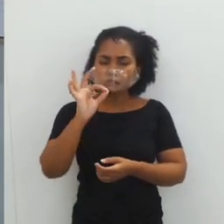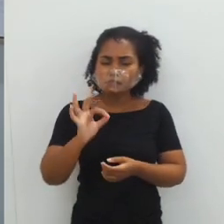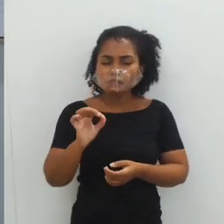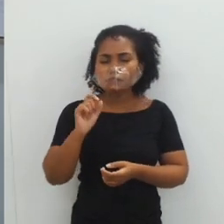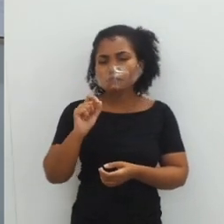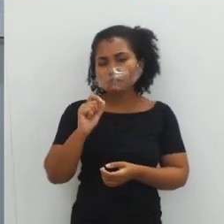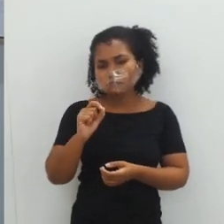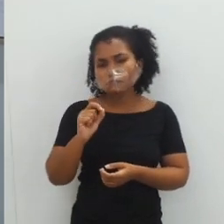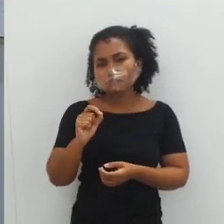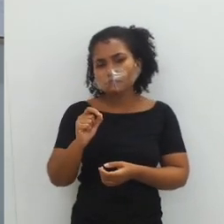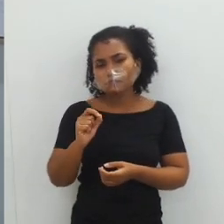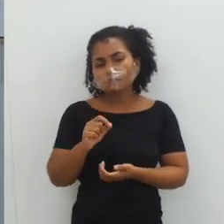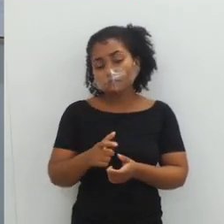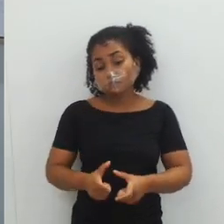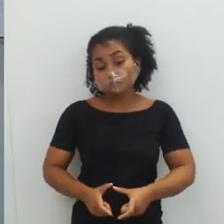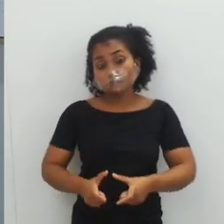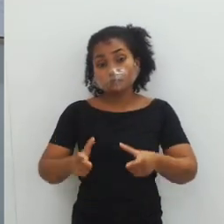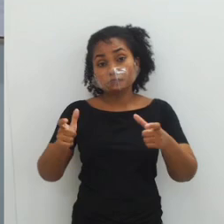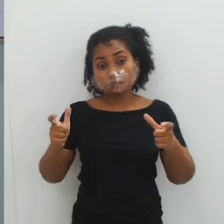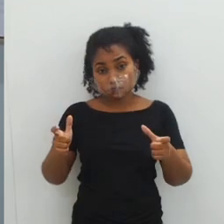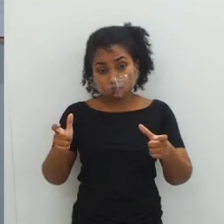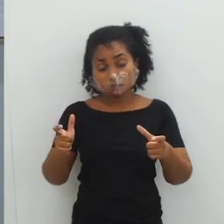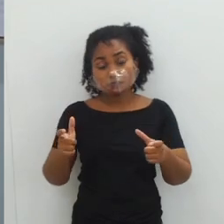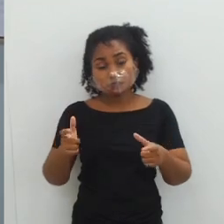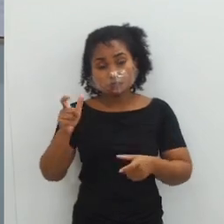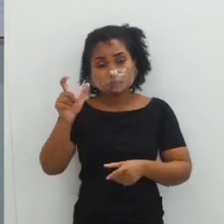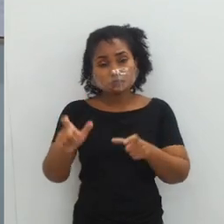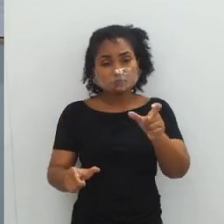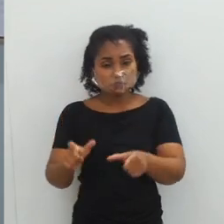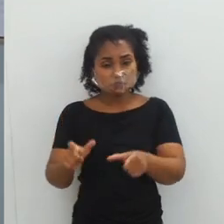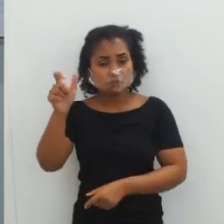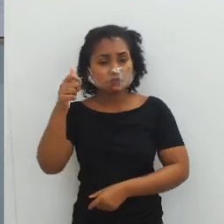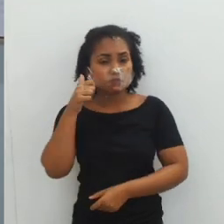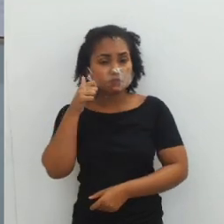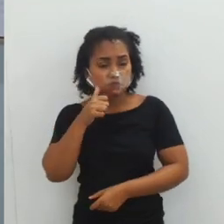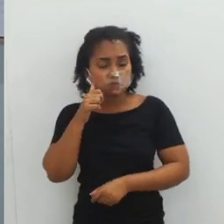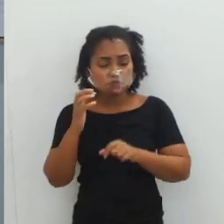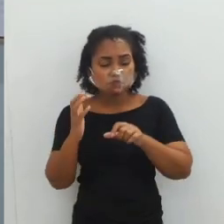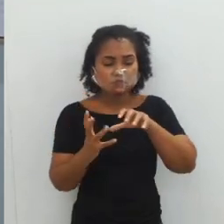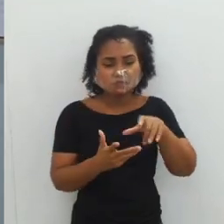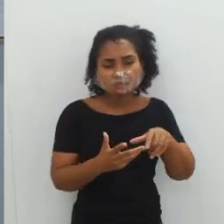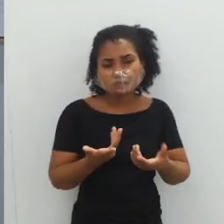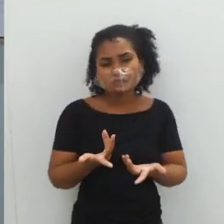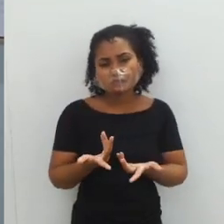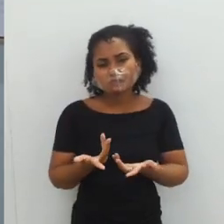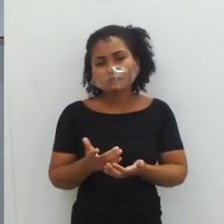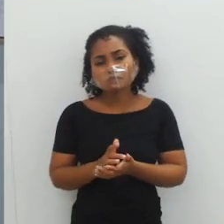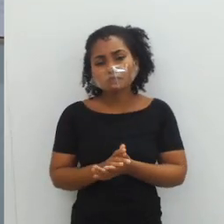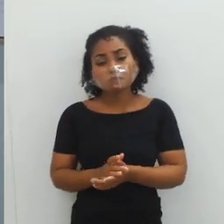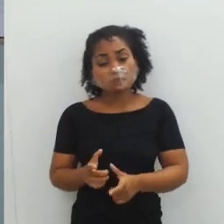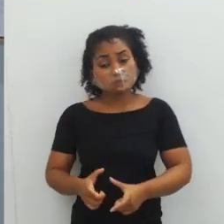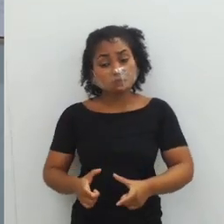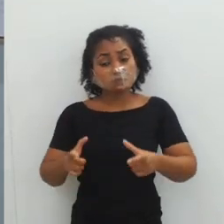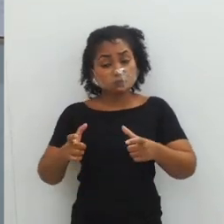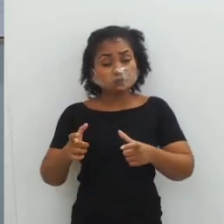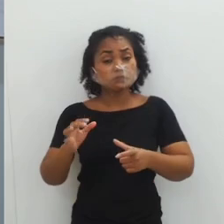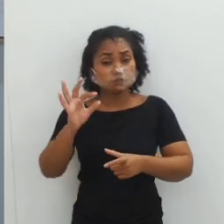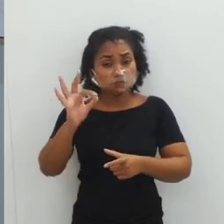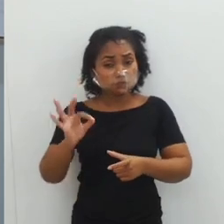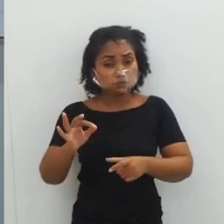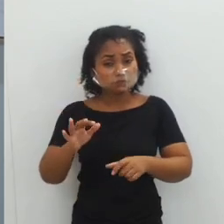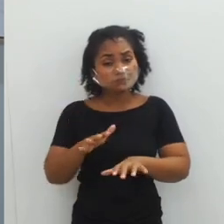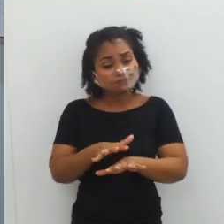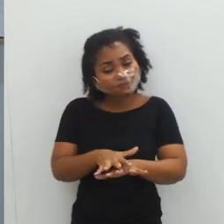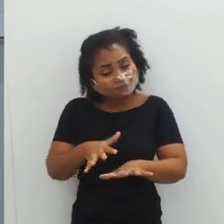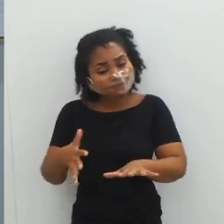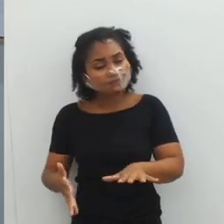a maioria das mulheres pelo mundo, boa parte vive abaixo da